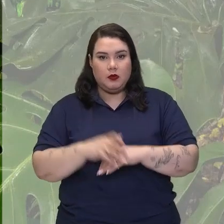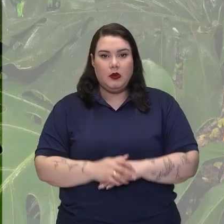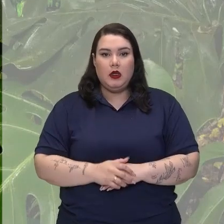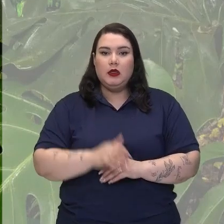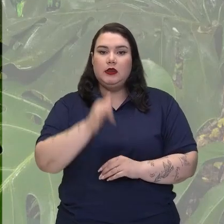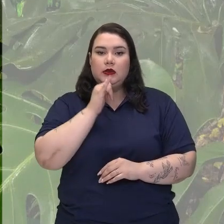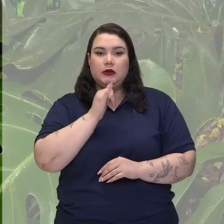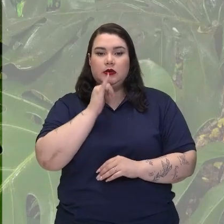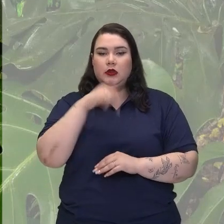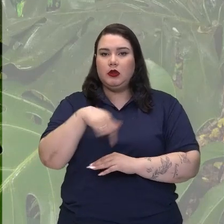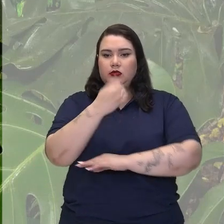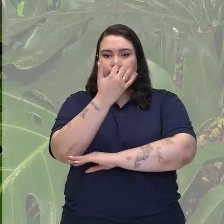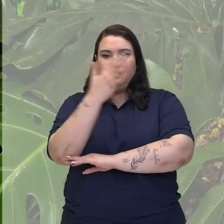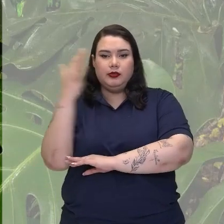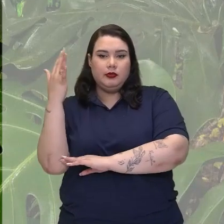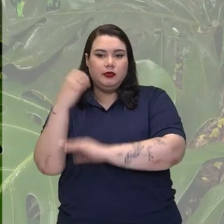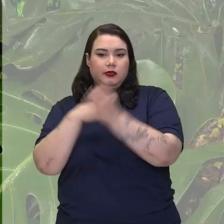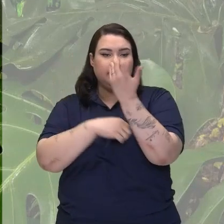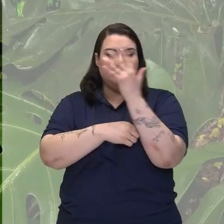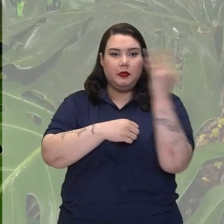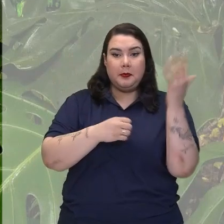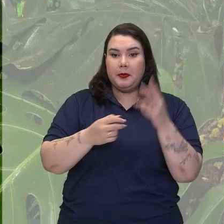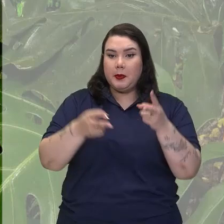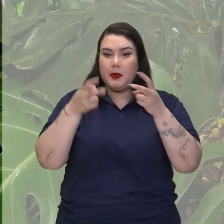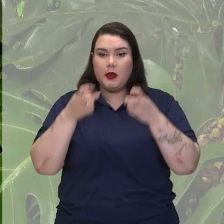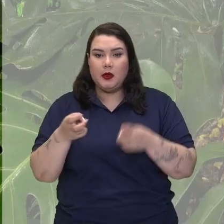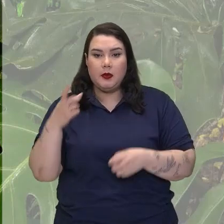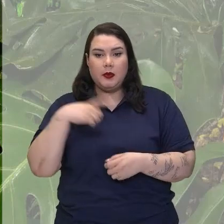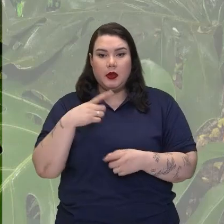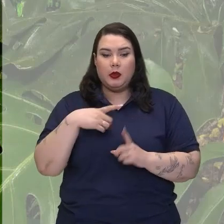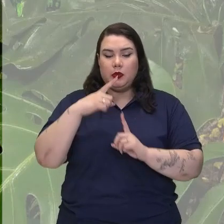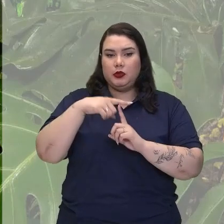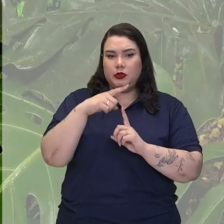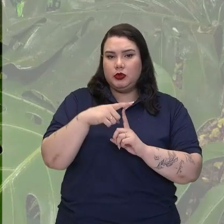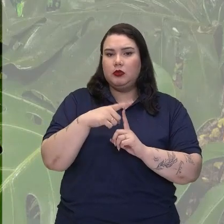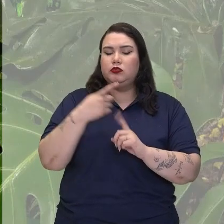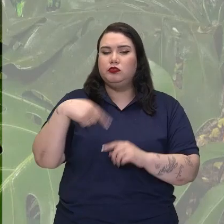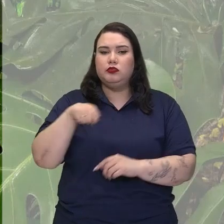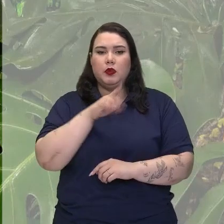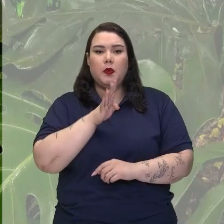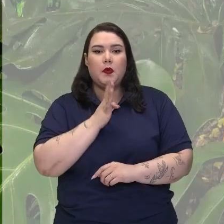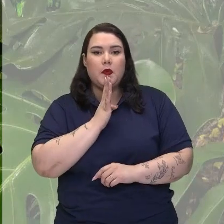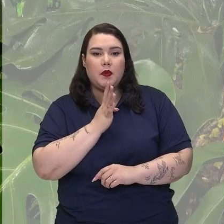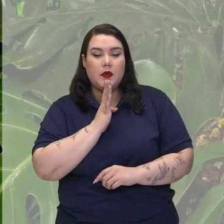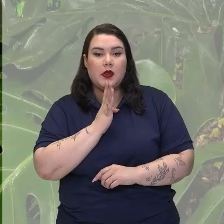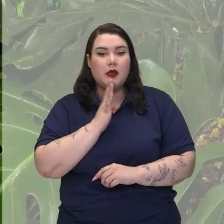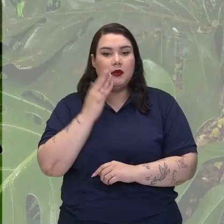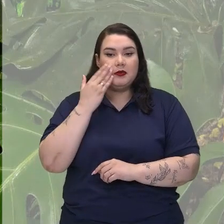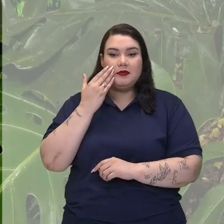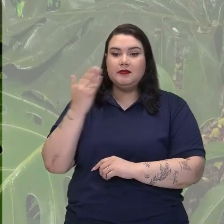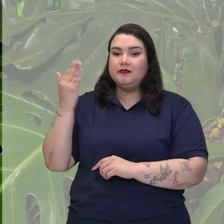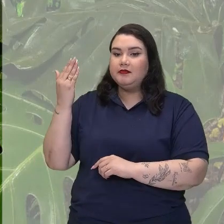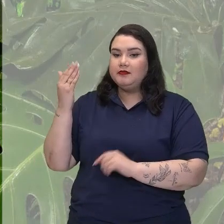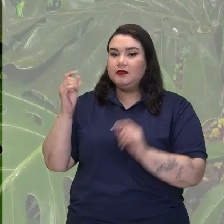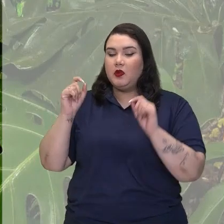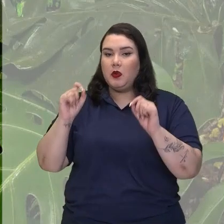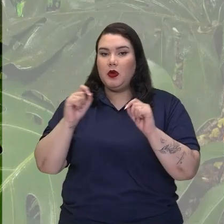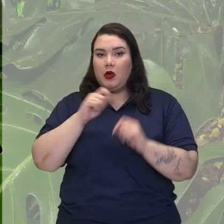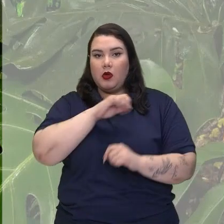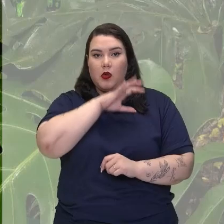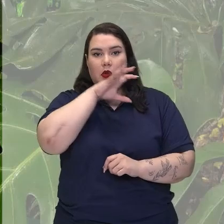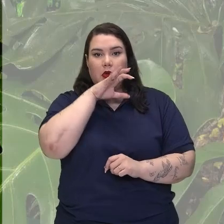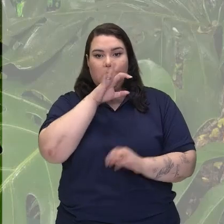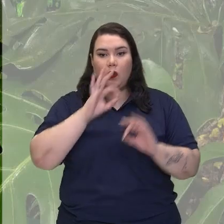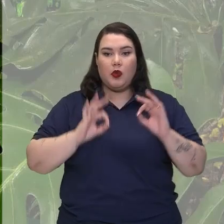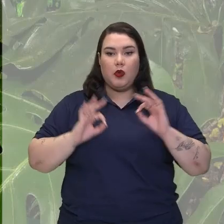exemplo, na floresta, a gente consegue observar uma espécie bem conhecida logo aqui atrás, que é a onça. A gente tem